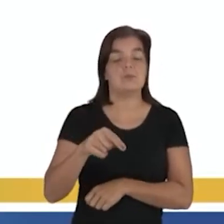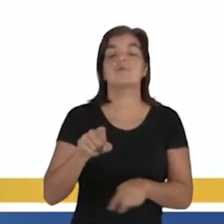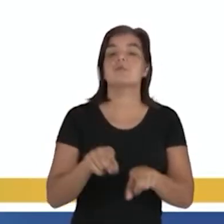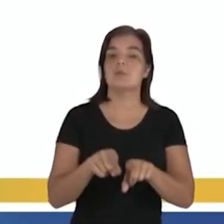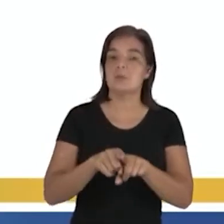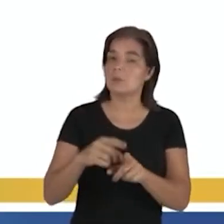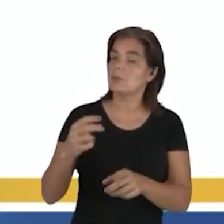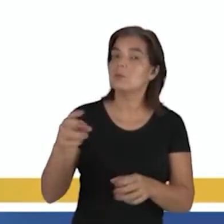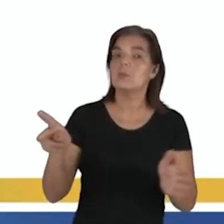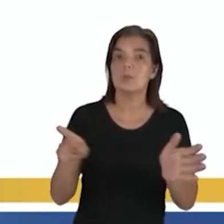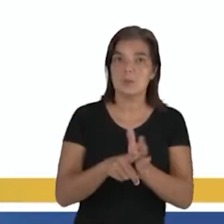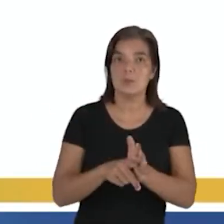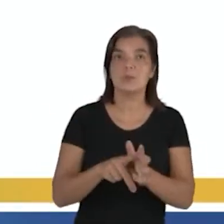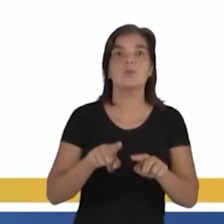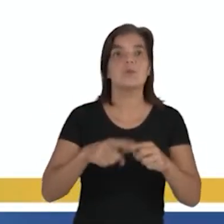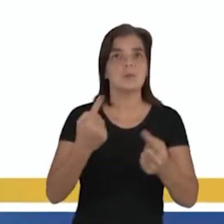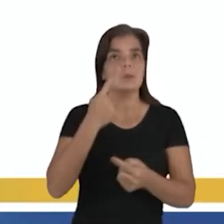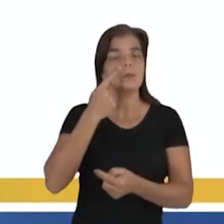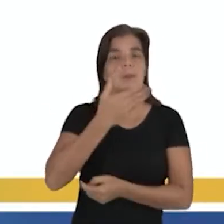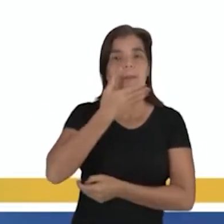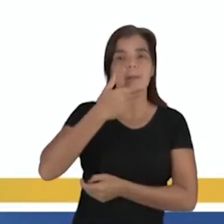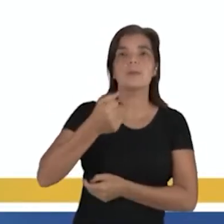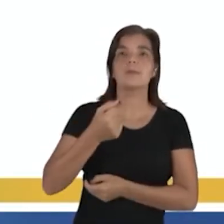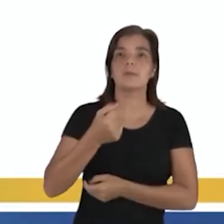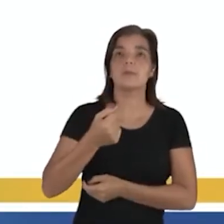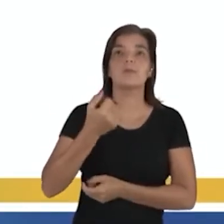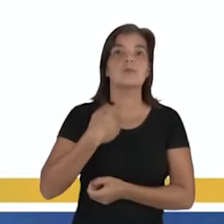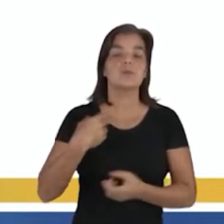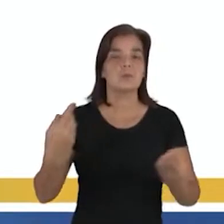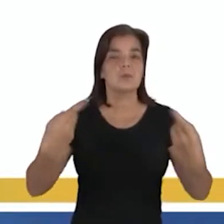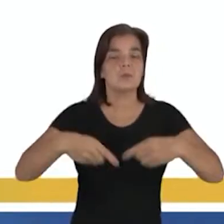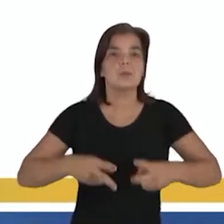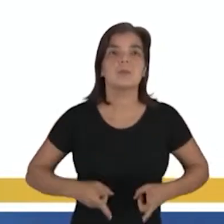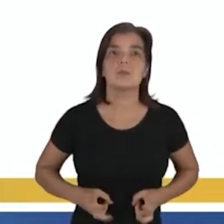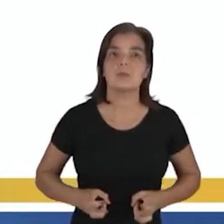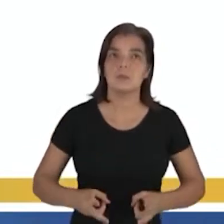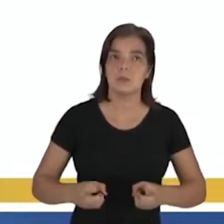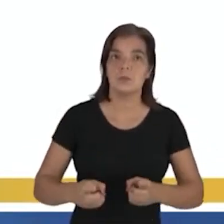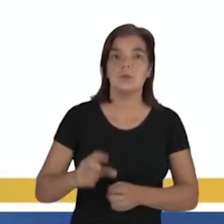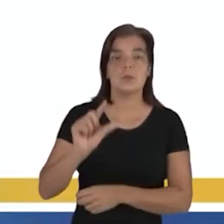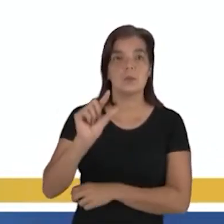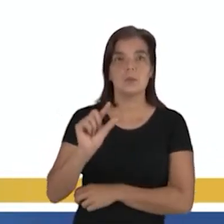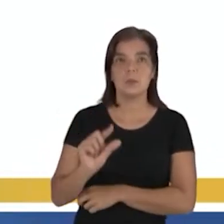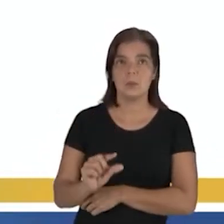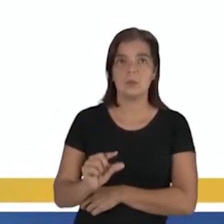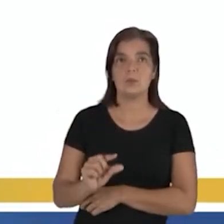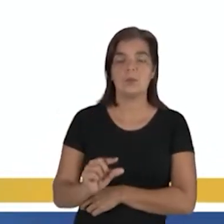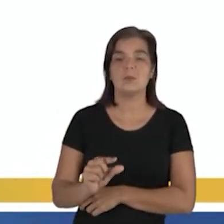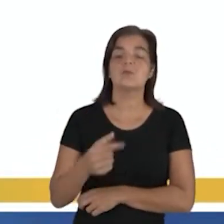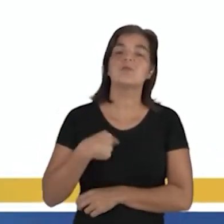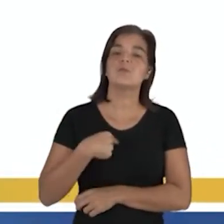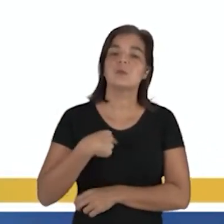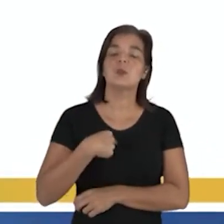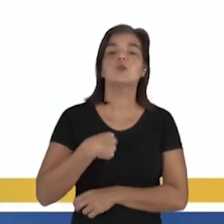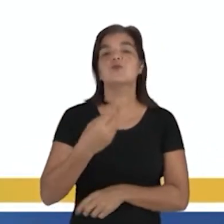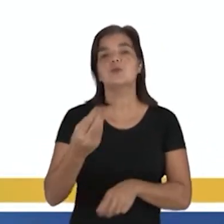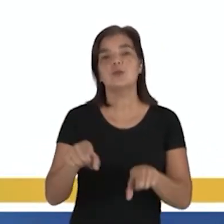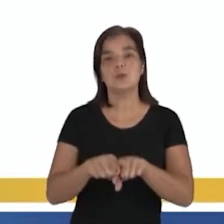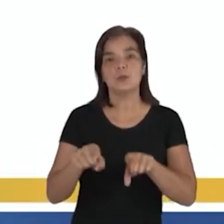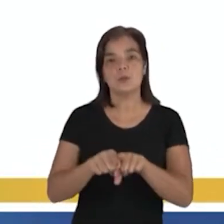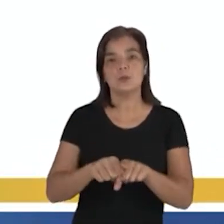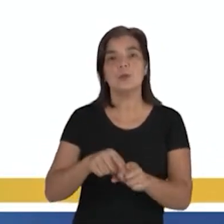é personalizado e busca a melhor forma de combater o câncer com menor grau de agressão